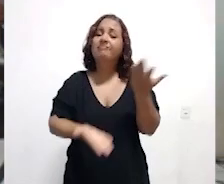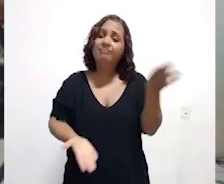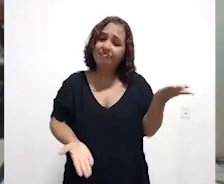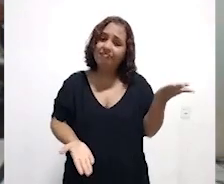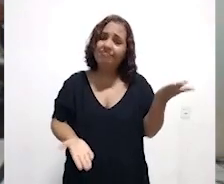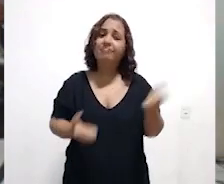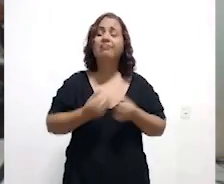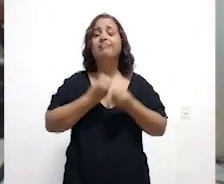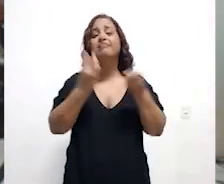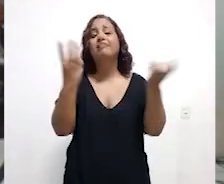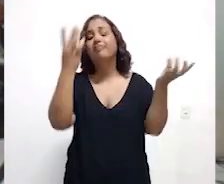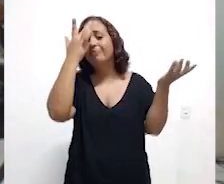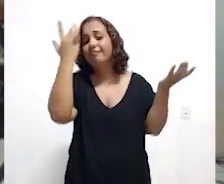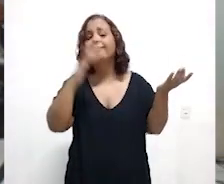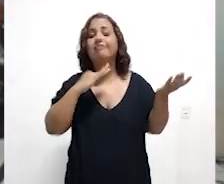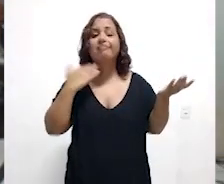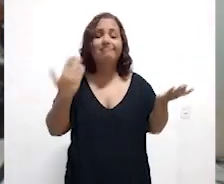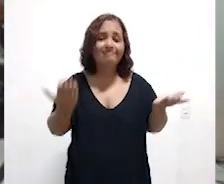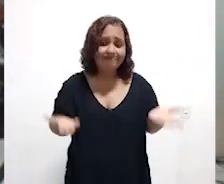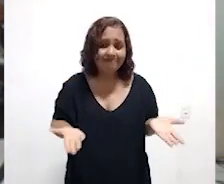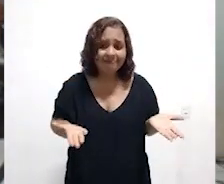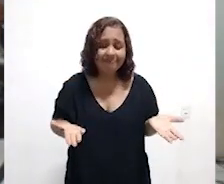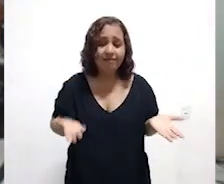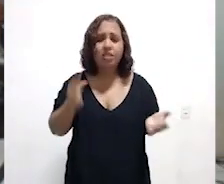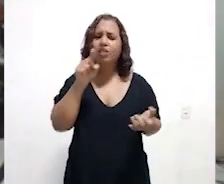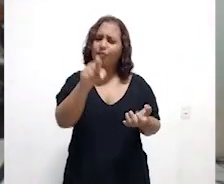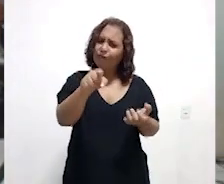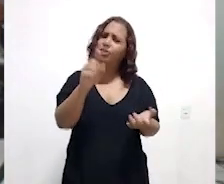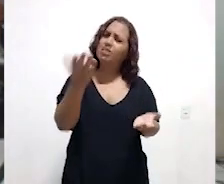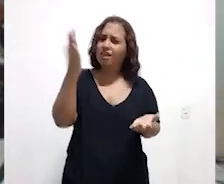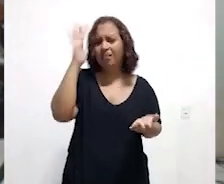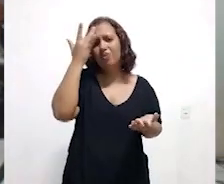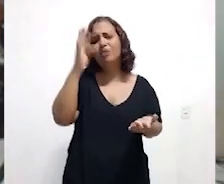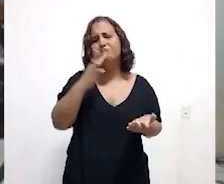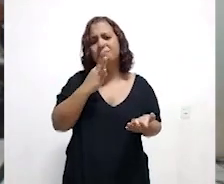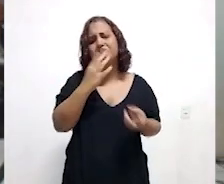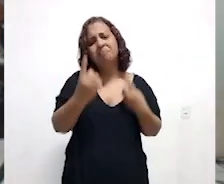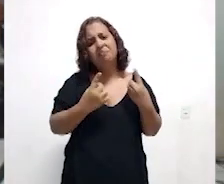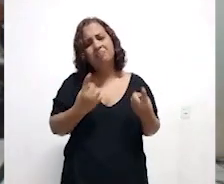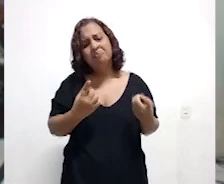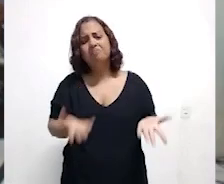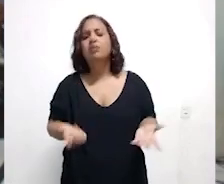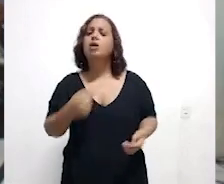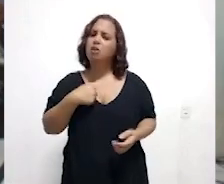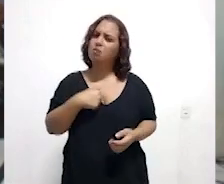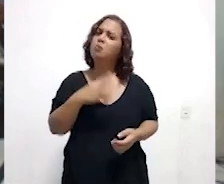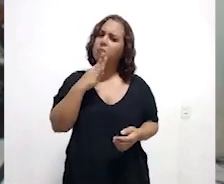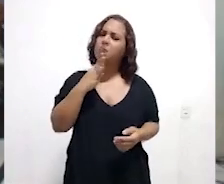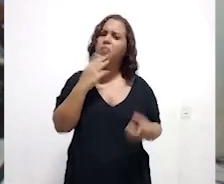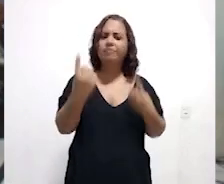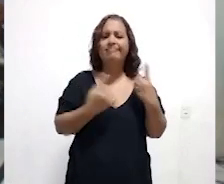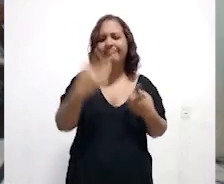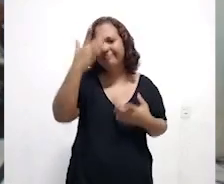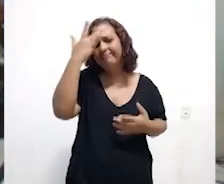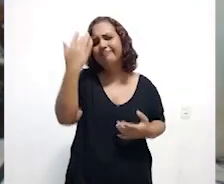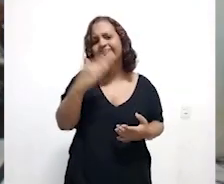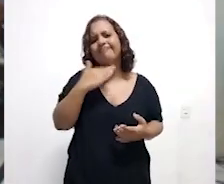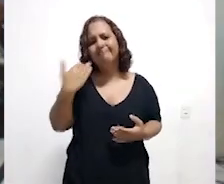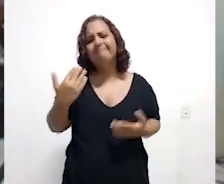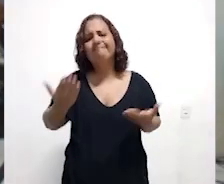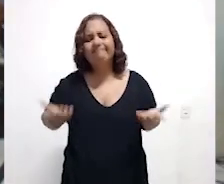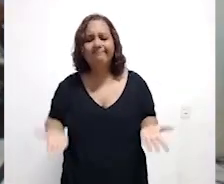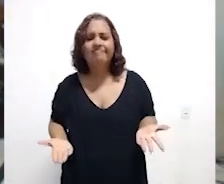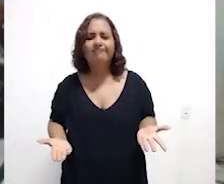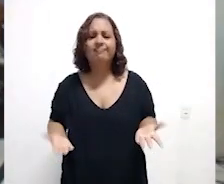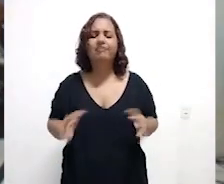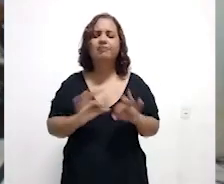essa fatalidade? Você deve conhecer alguém, eu conheço alguns, não é? E me parece que